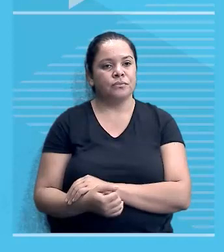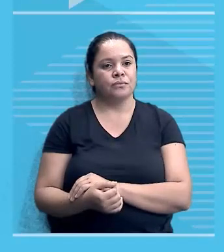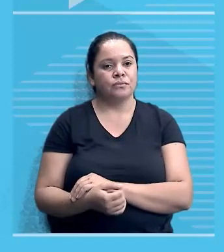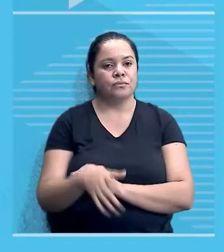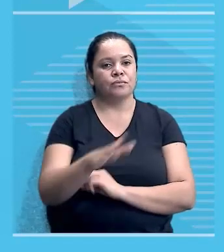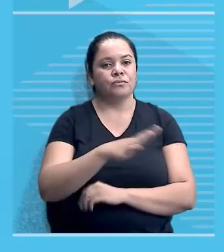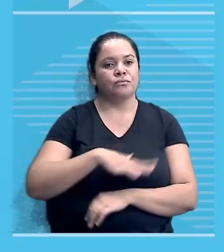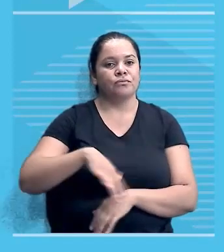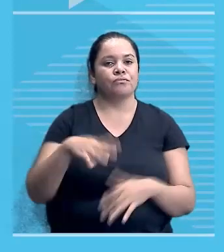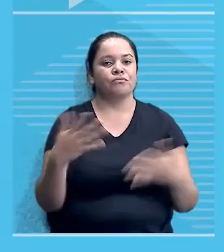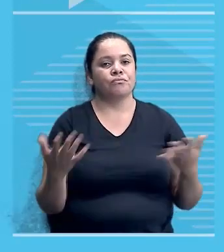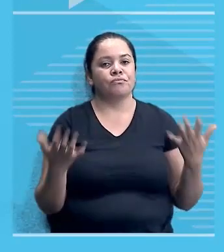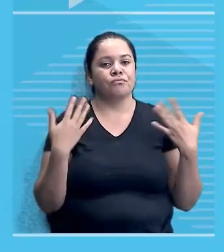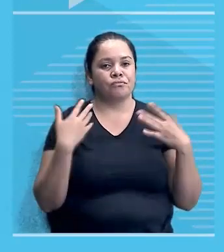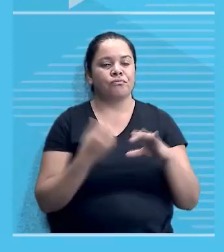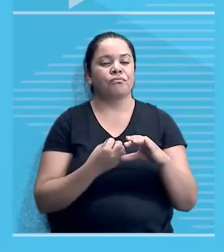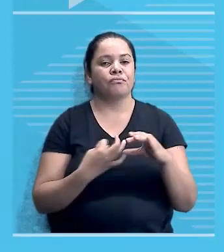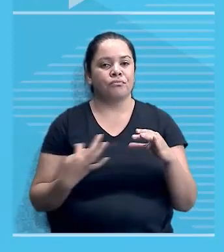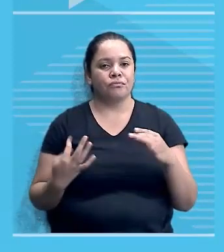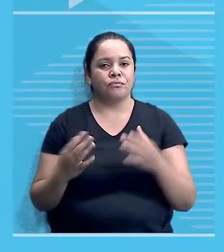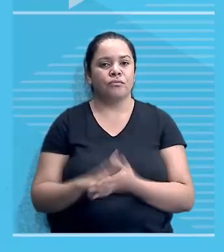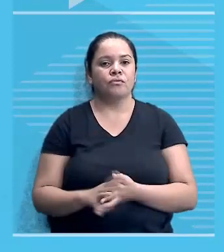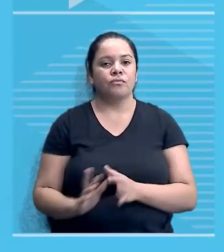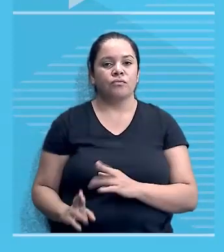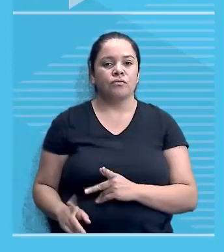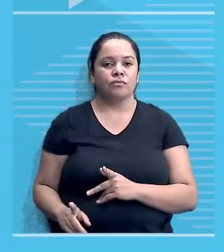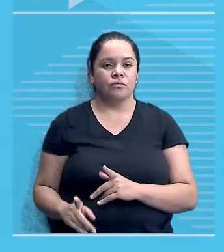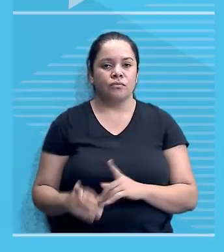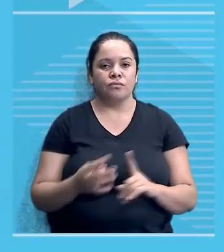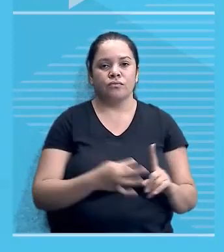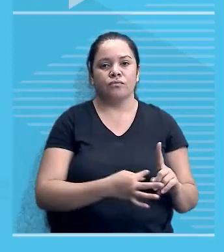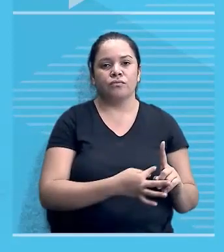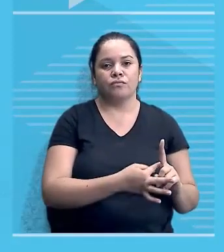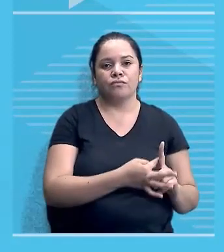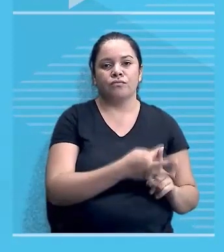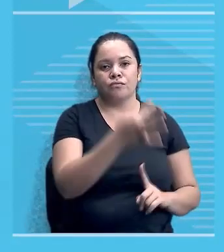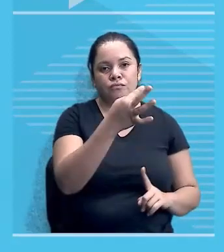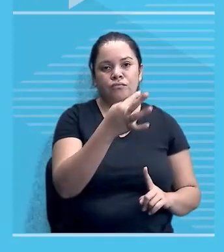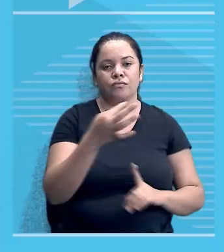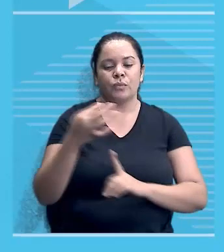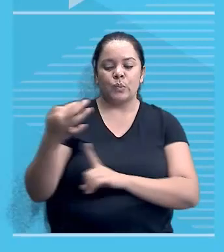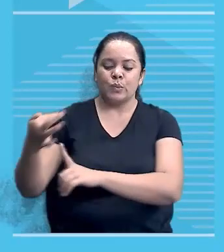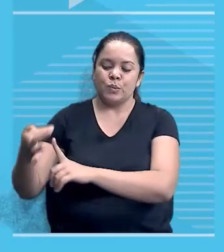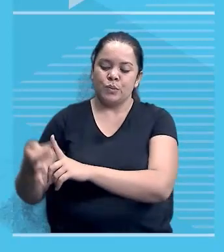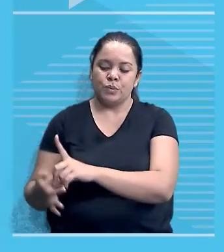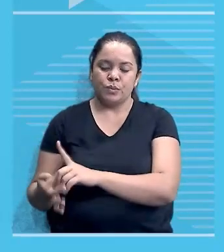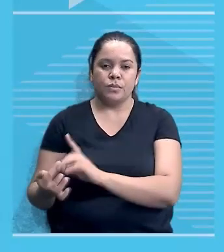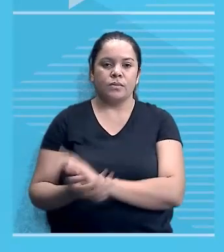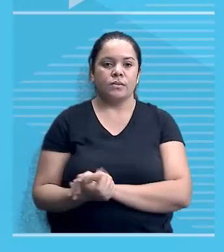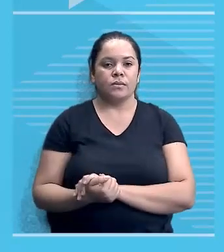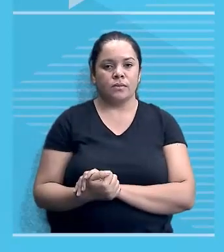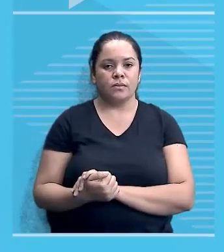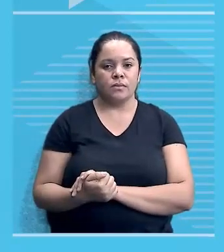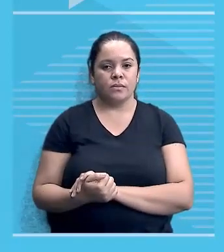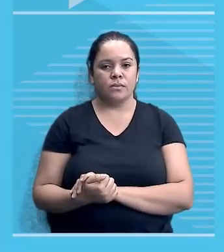temperatura entre a parte central da cidade e a parte periférica né a parte central sendo mais quente